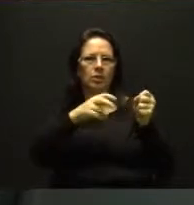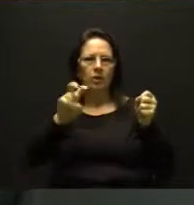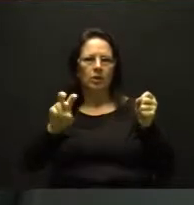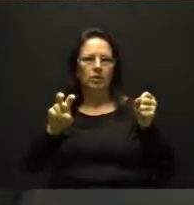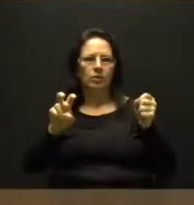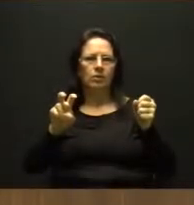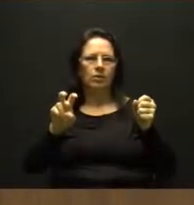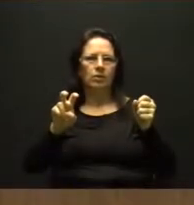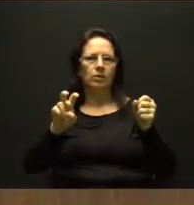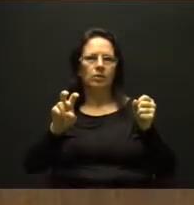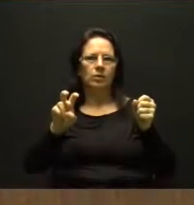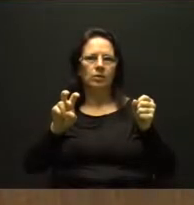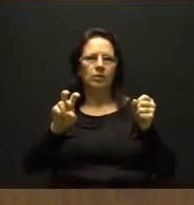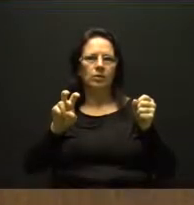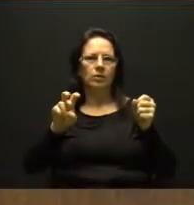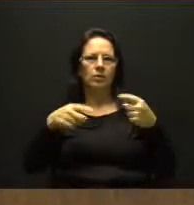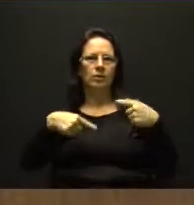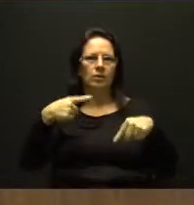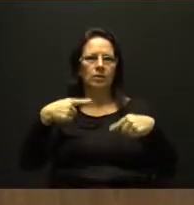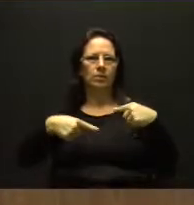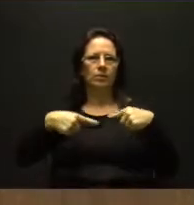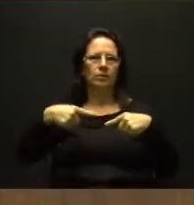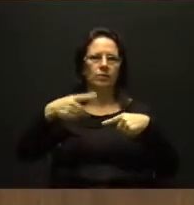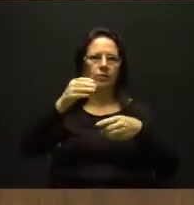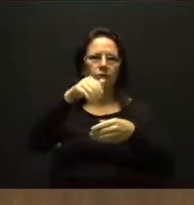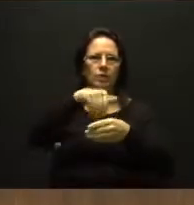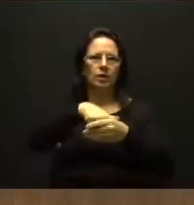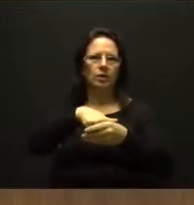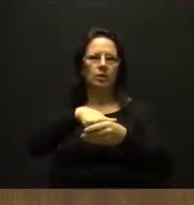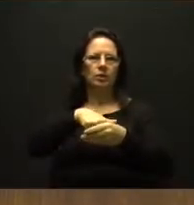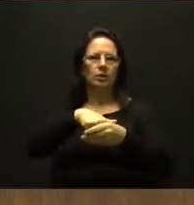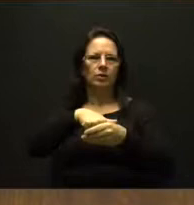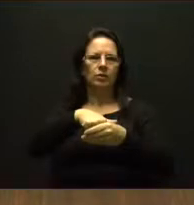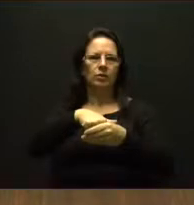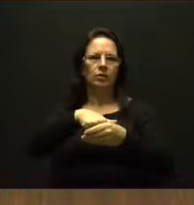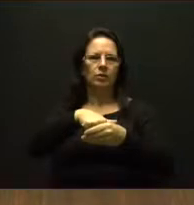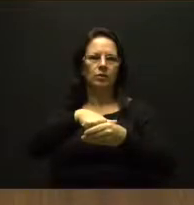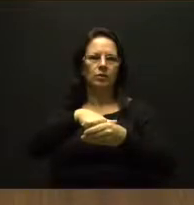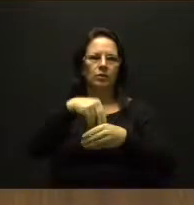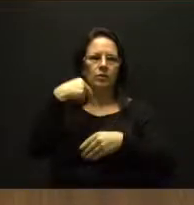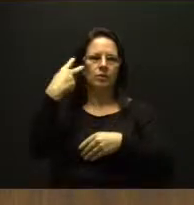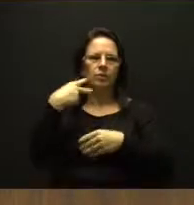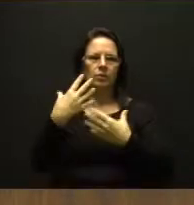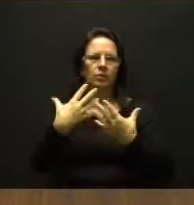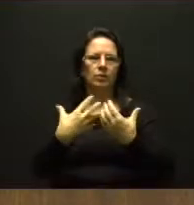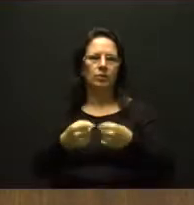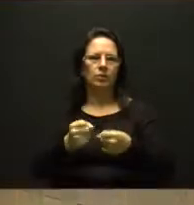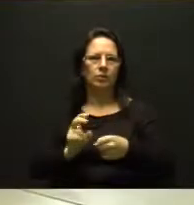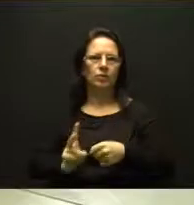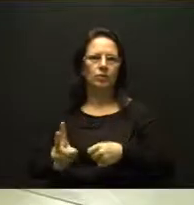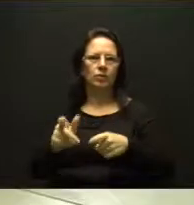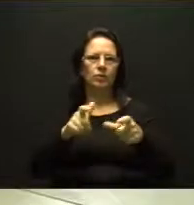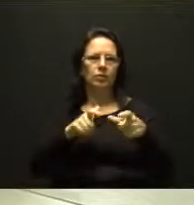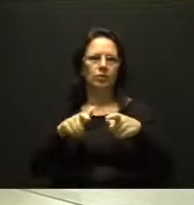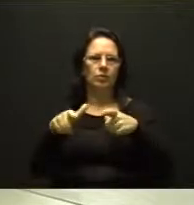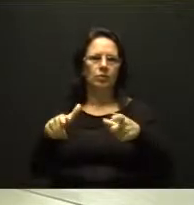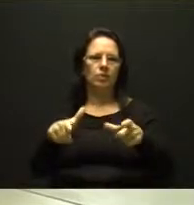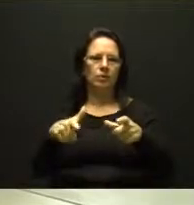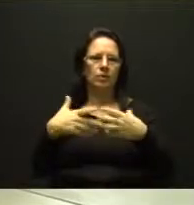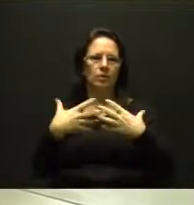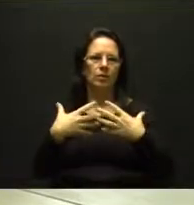em discussão em votação pela aprovação permaneçam como se